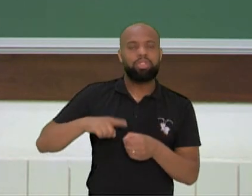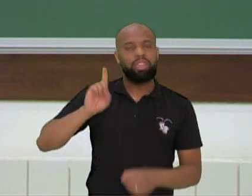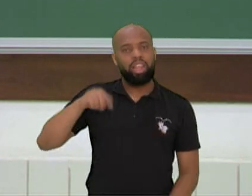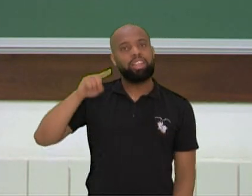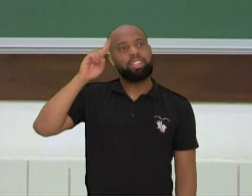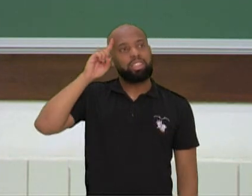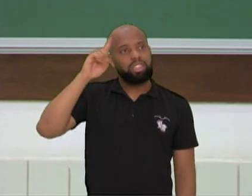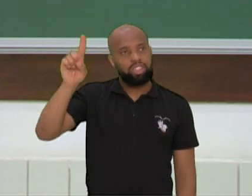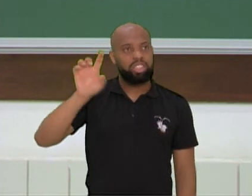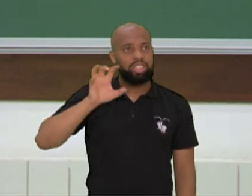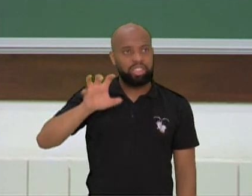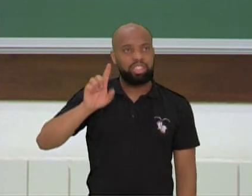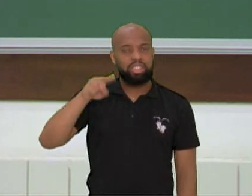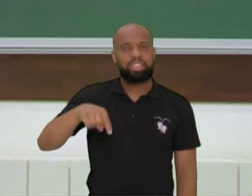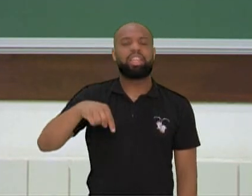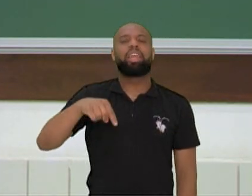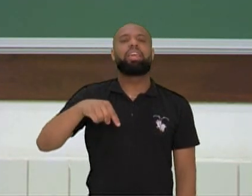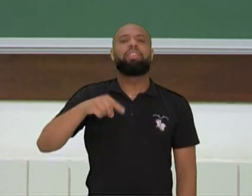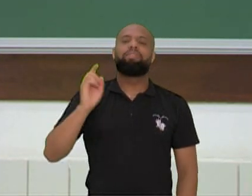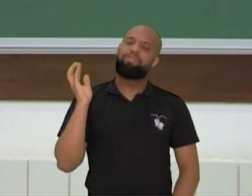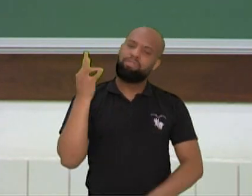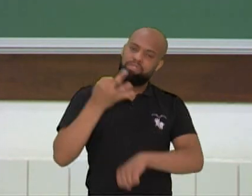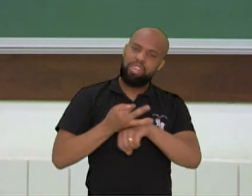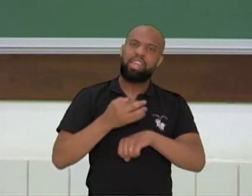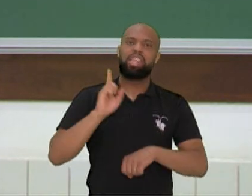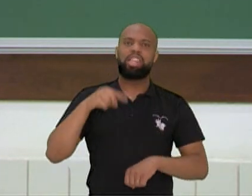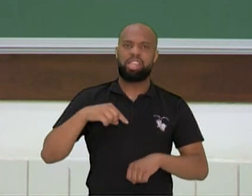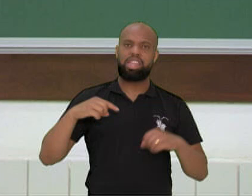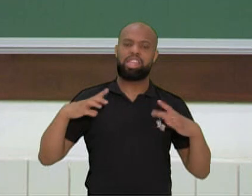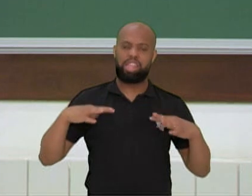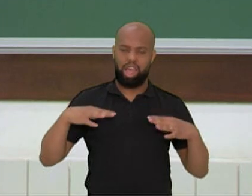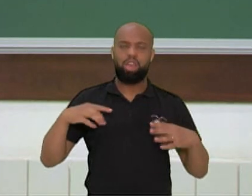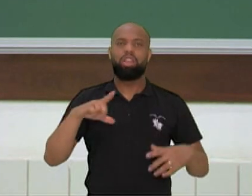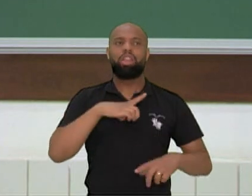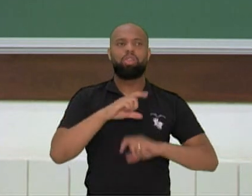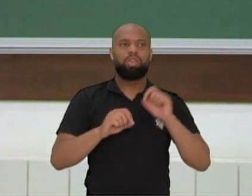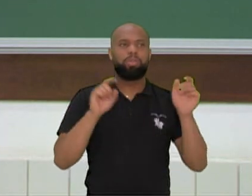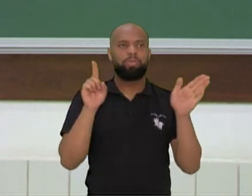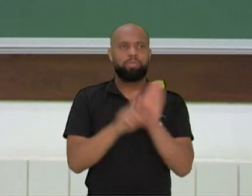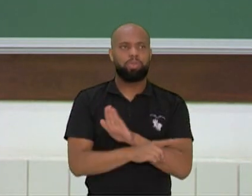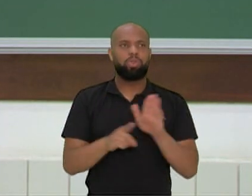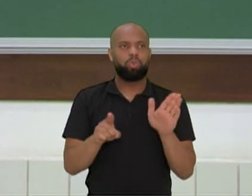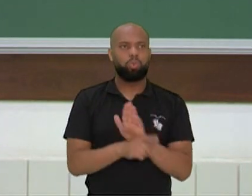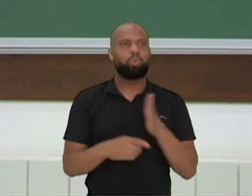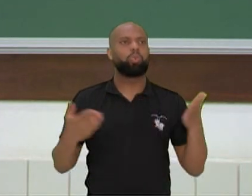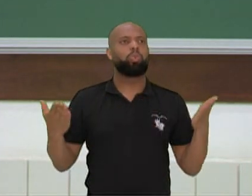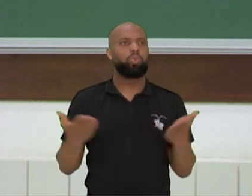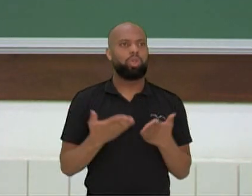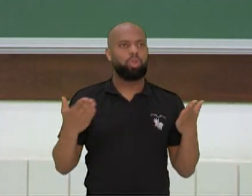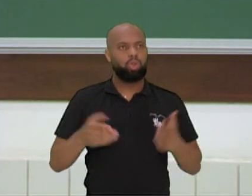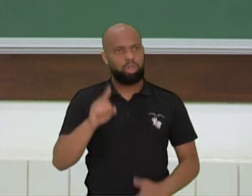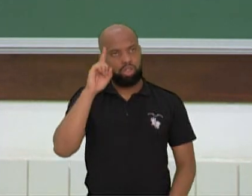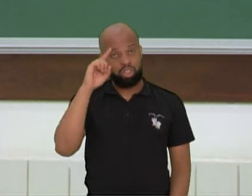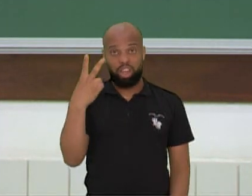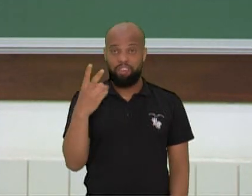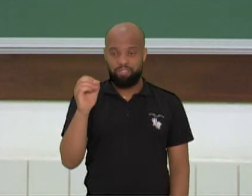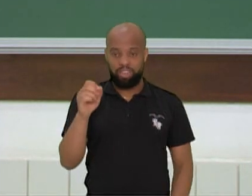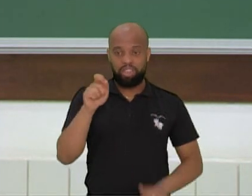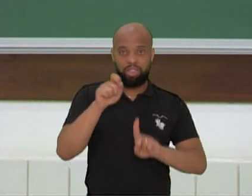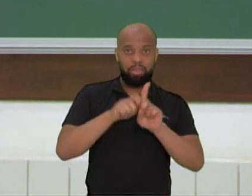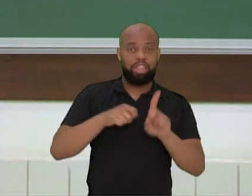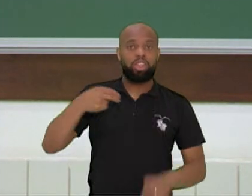é considerado feriado, inclusive. E daí vem a pergunta aqui, essa data é no 20 de novembro